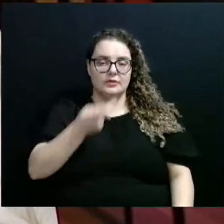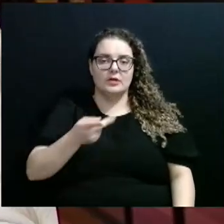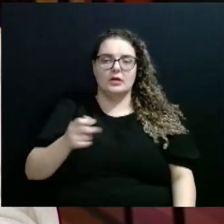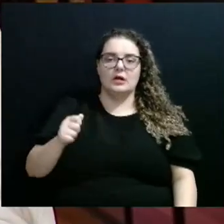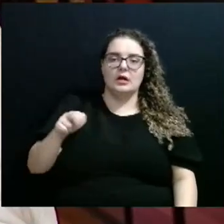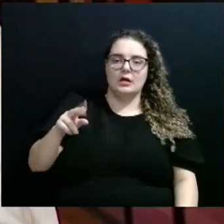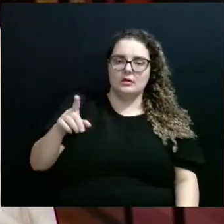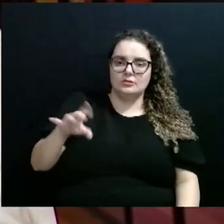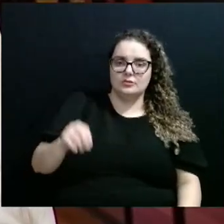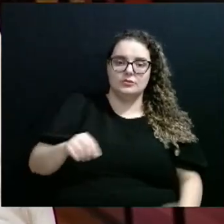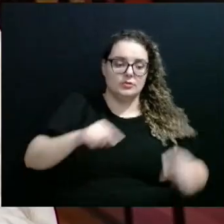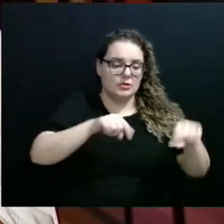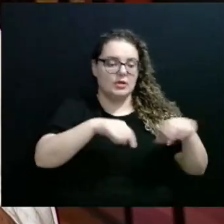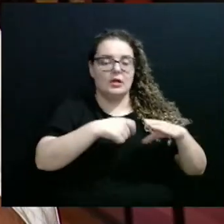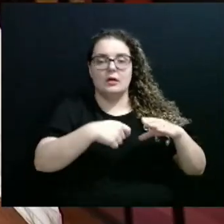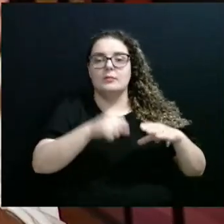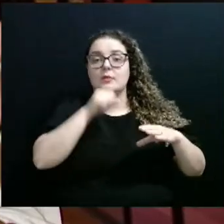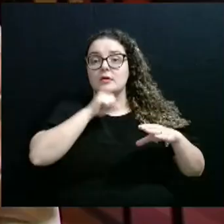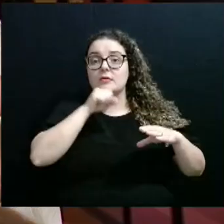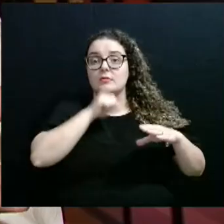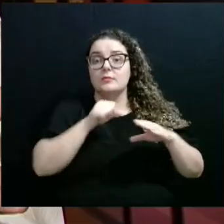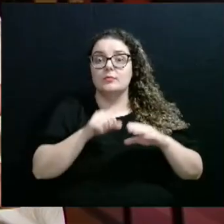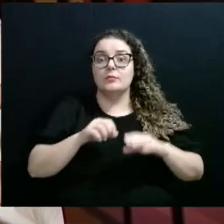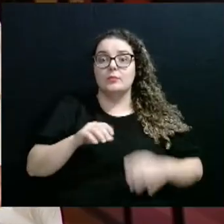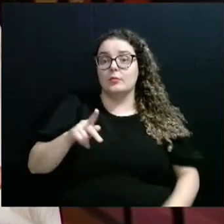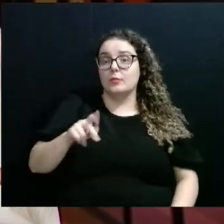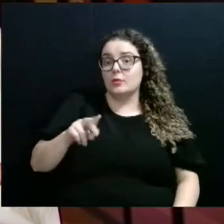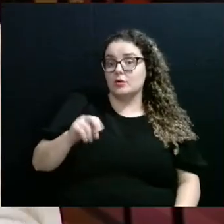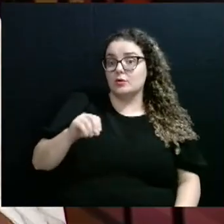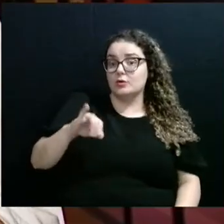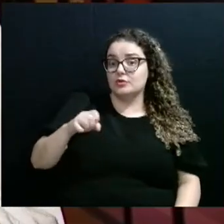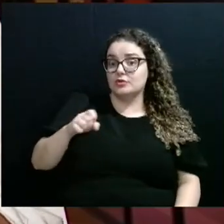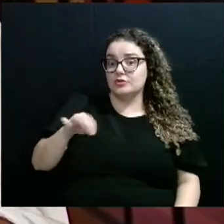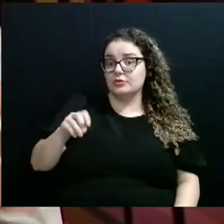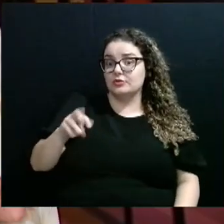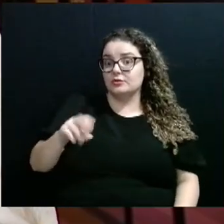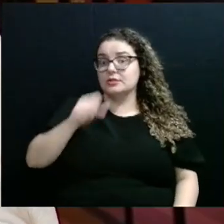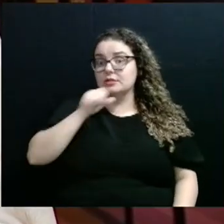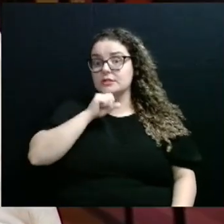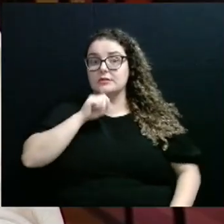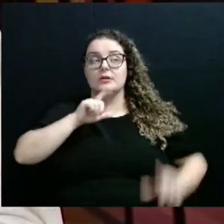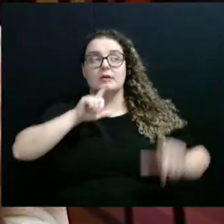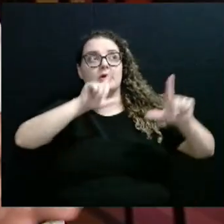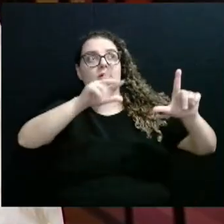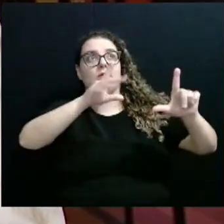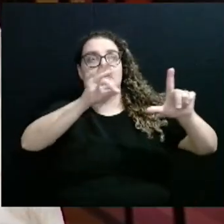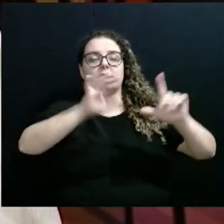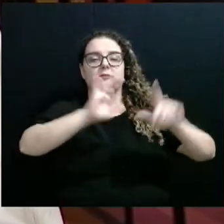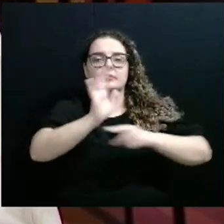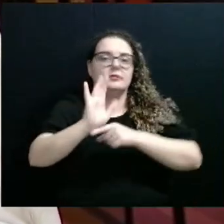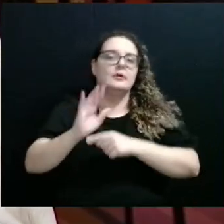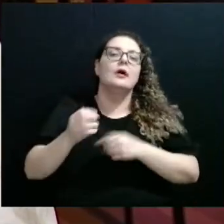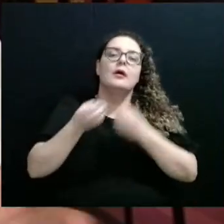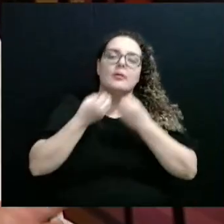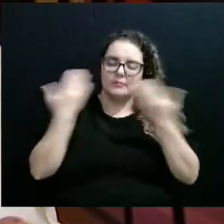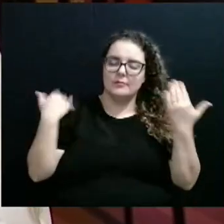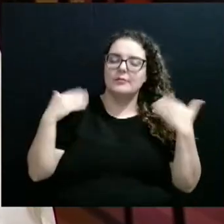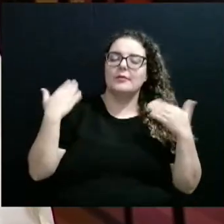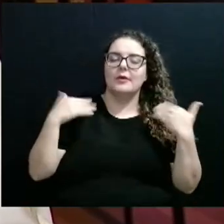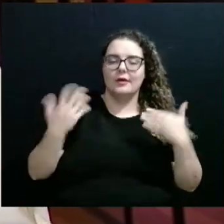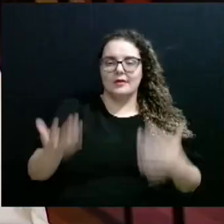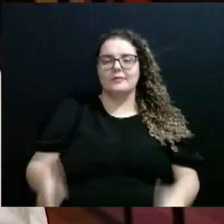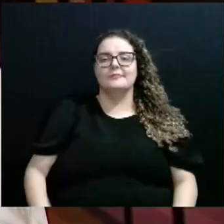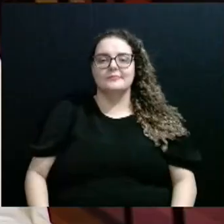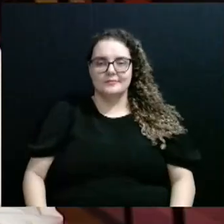projetores antigos dos cinemas de Campinas, cartazes de cinema. Enfim, é um bom passeio, uma boa pedida para passear e conhecer um